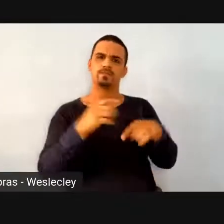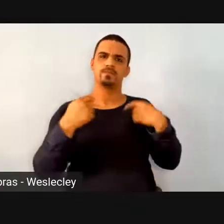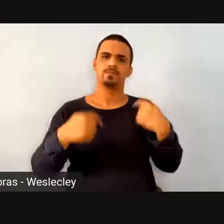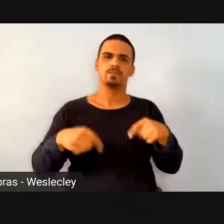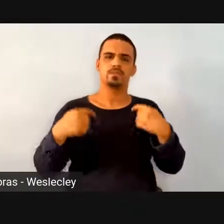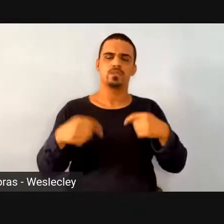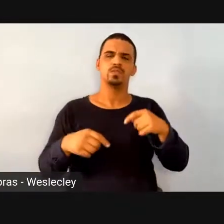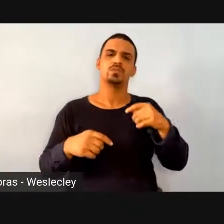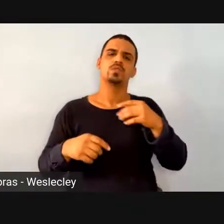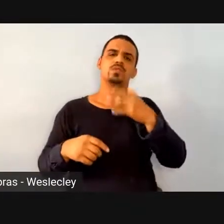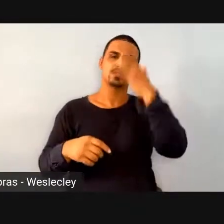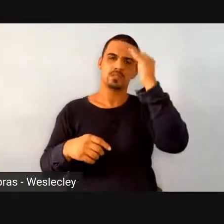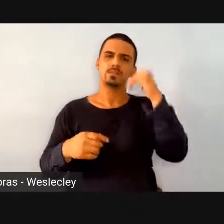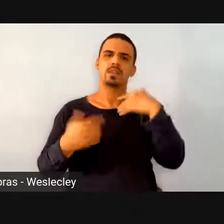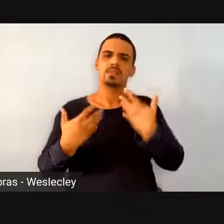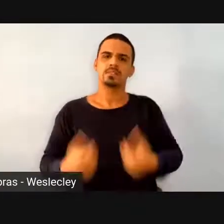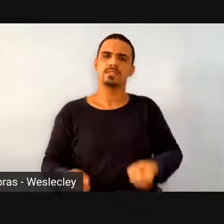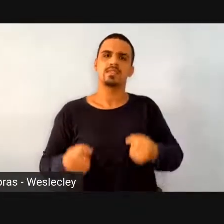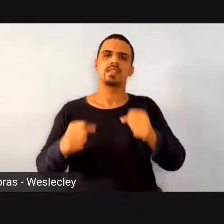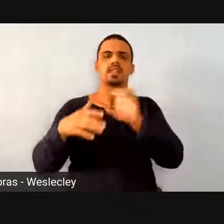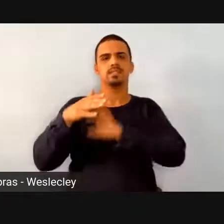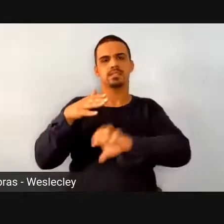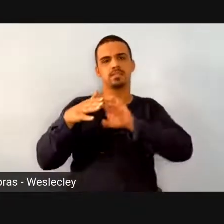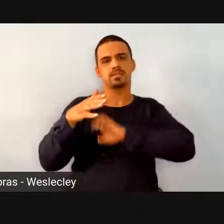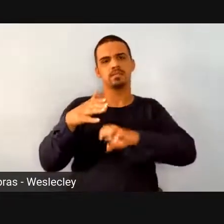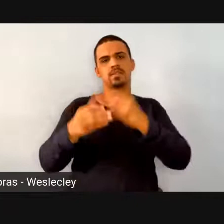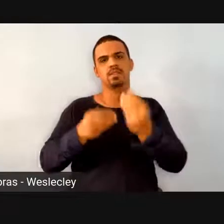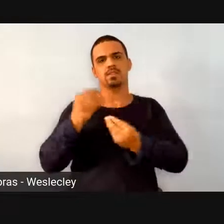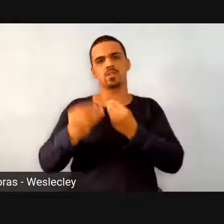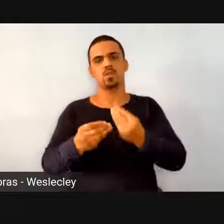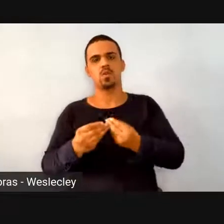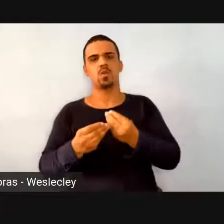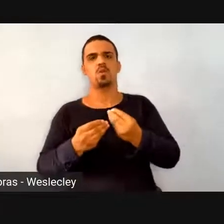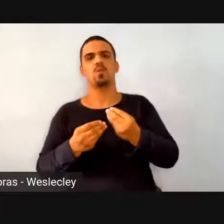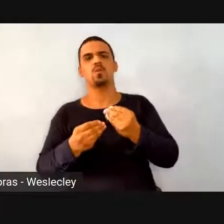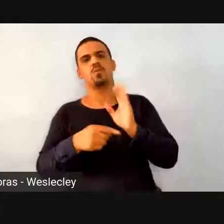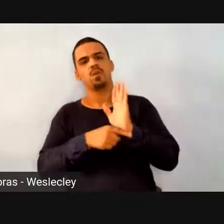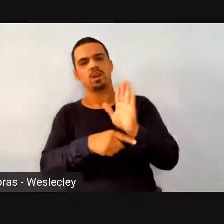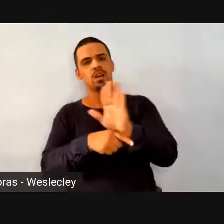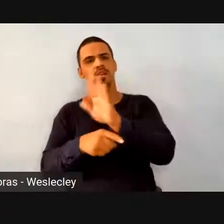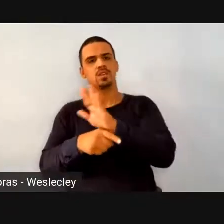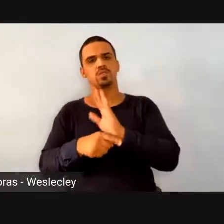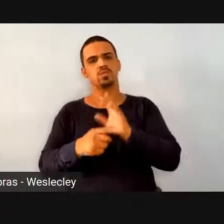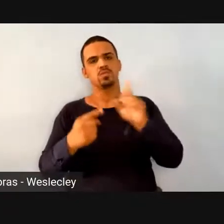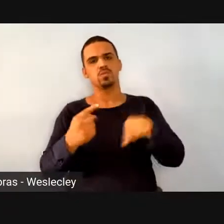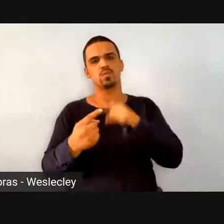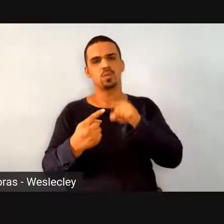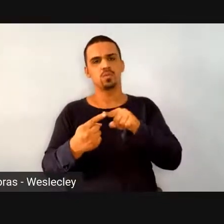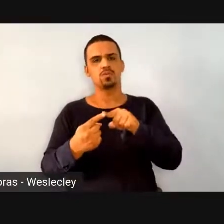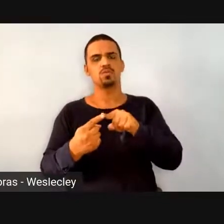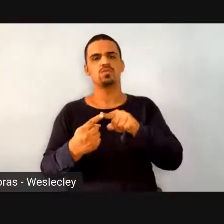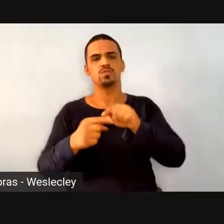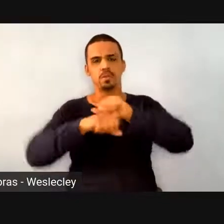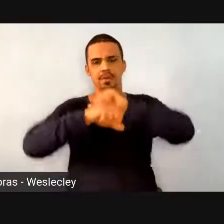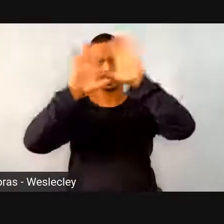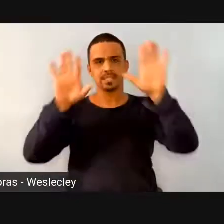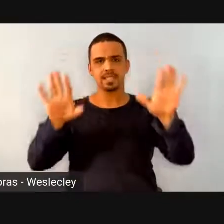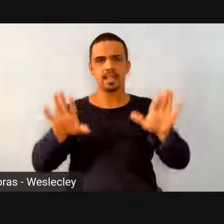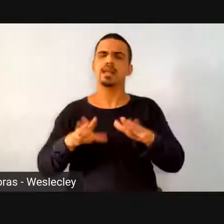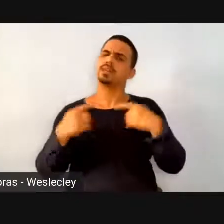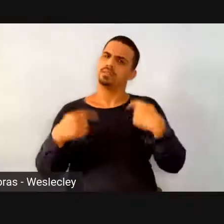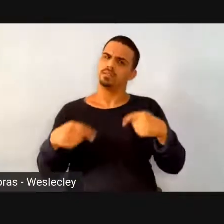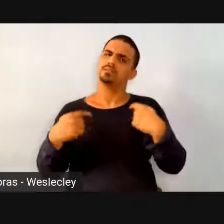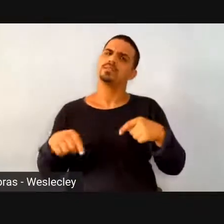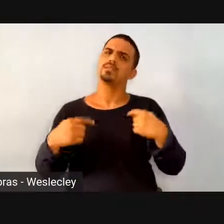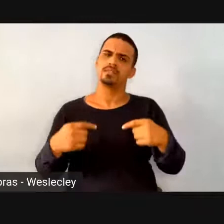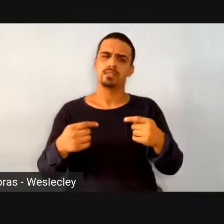de financiamento eleitoral, com o objetivo de deixar o jogo mais claro, mais transparente,